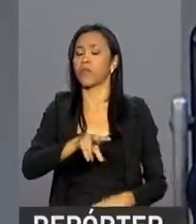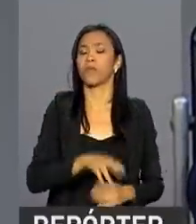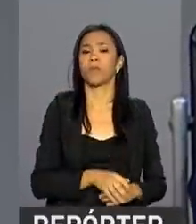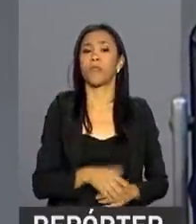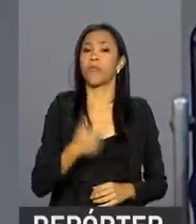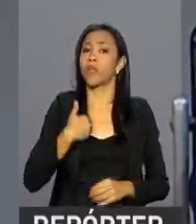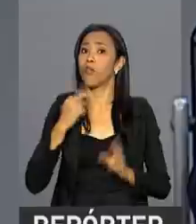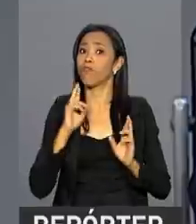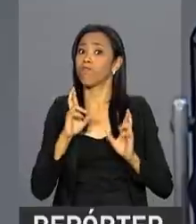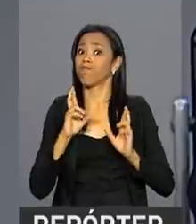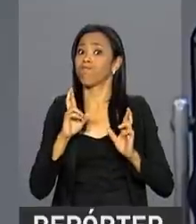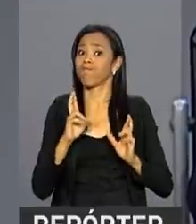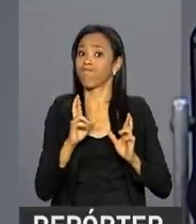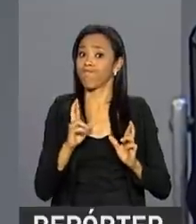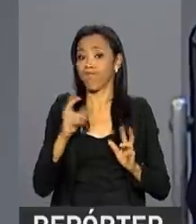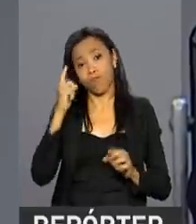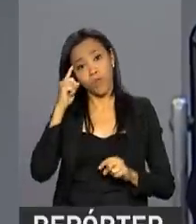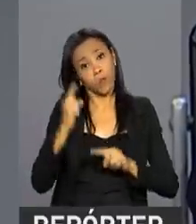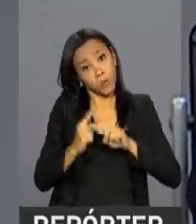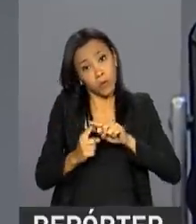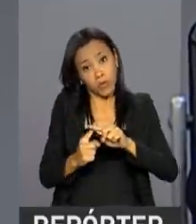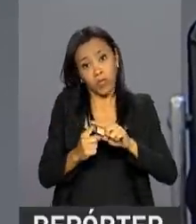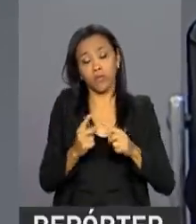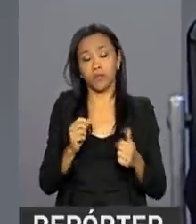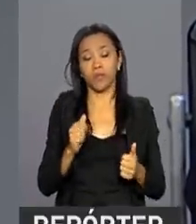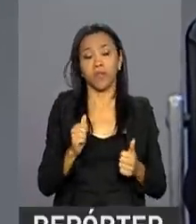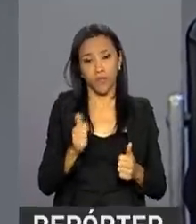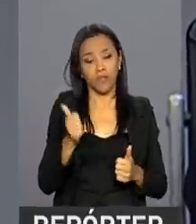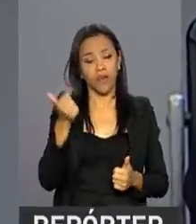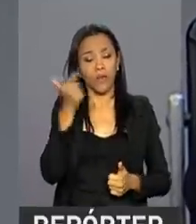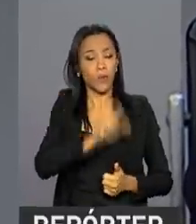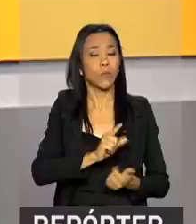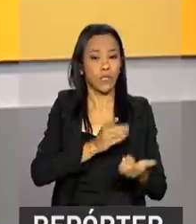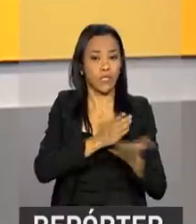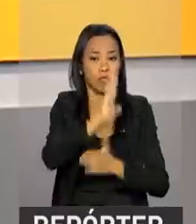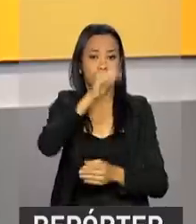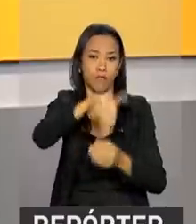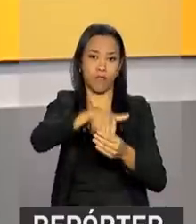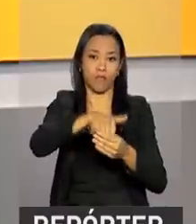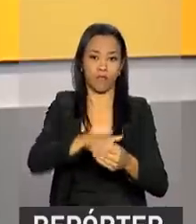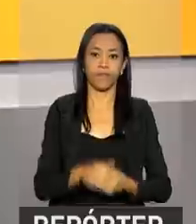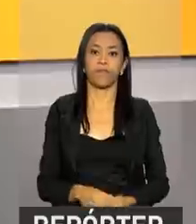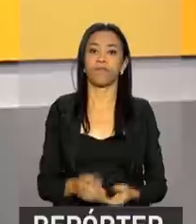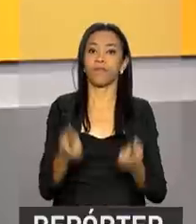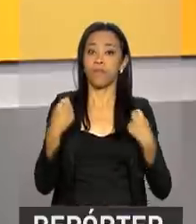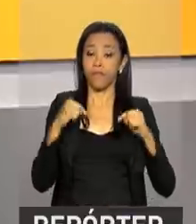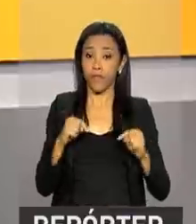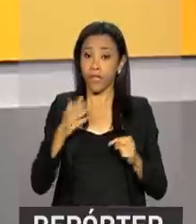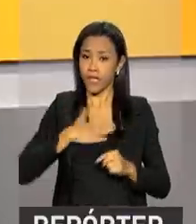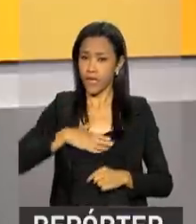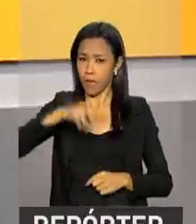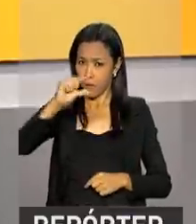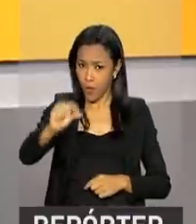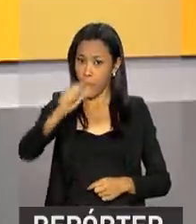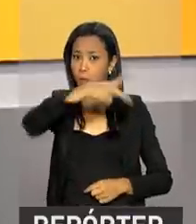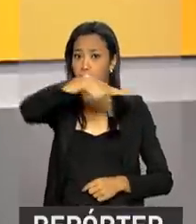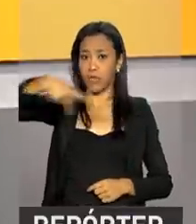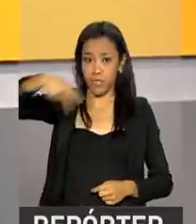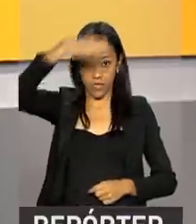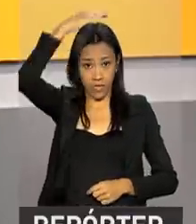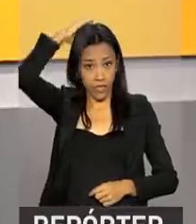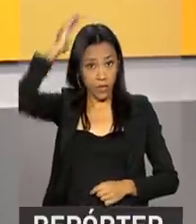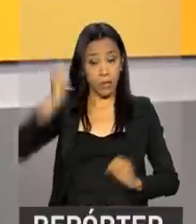mantenho uma expectativa otimista de que a reforma tem grande chance de ser aprovada. E daqui a pouco, o presidente Michel